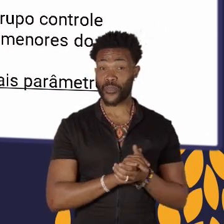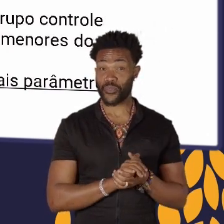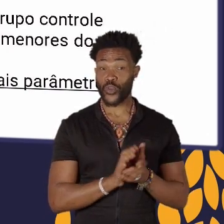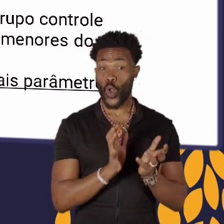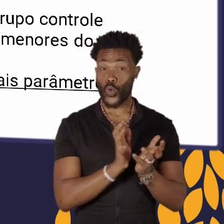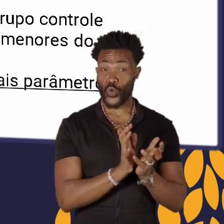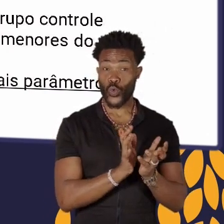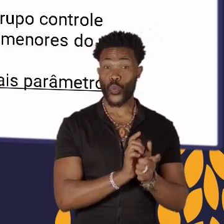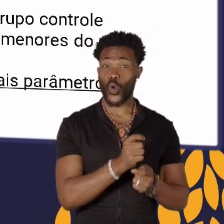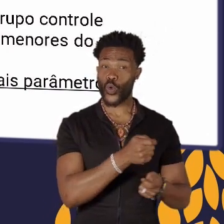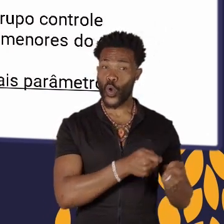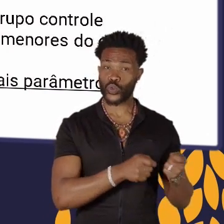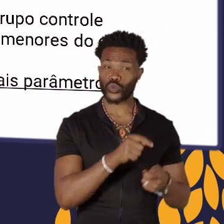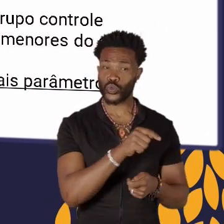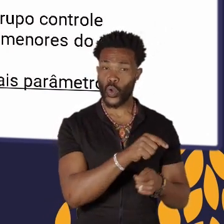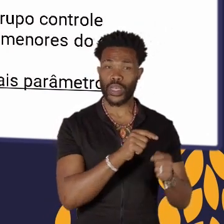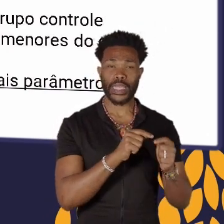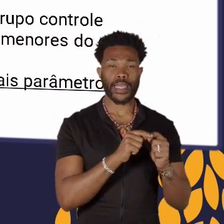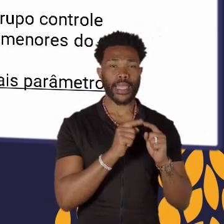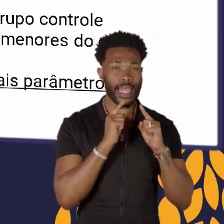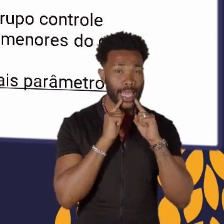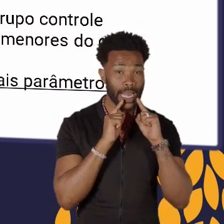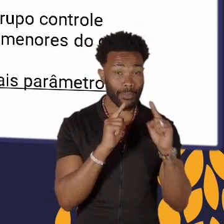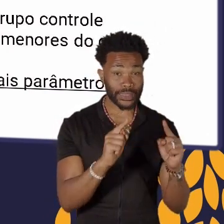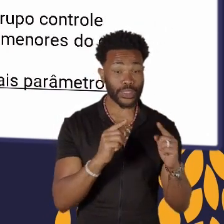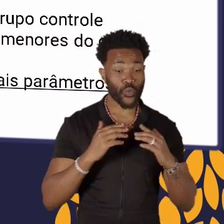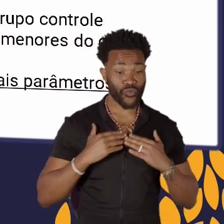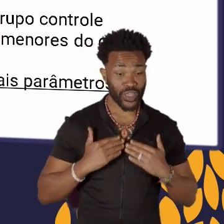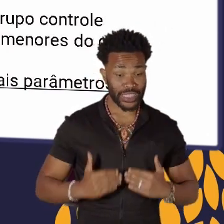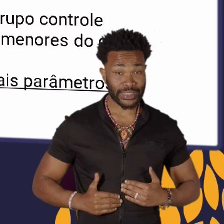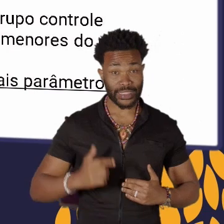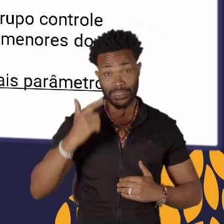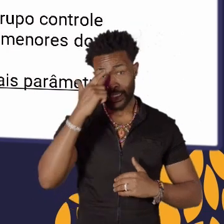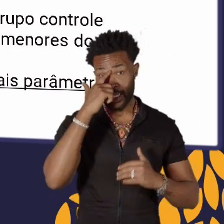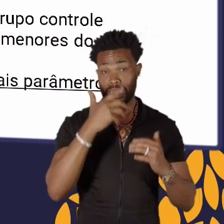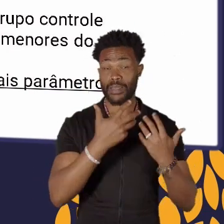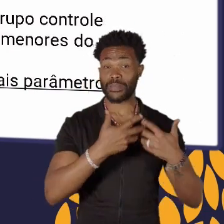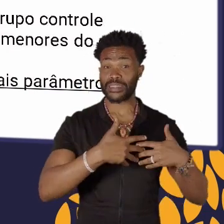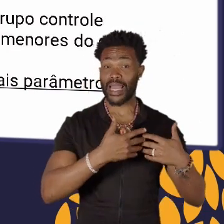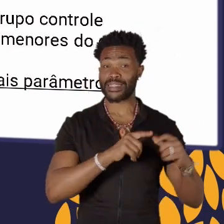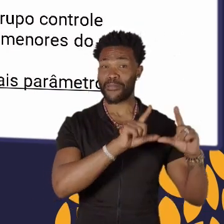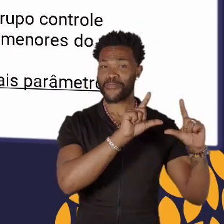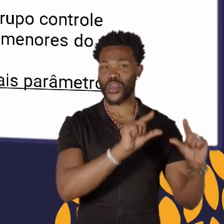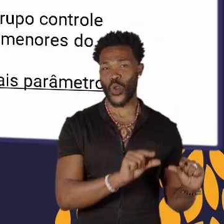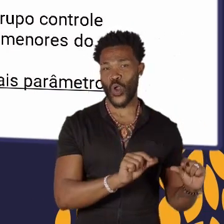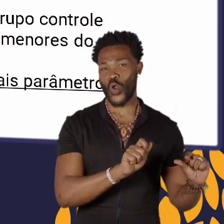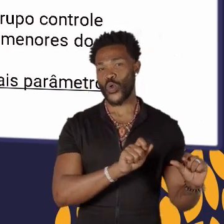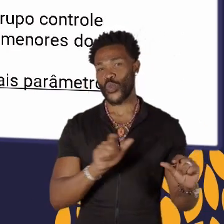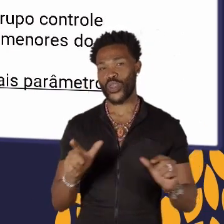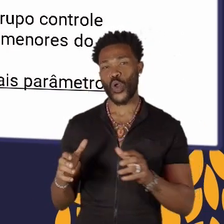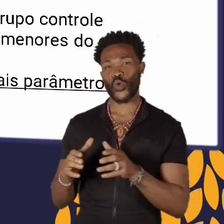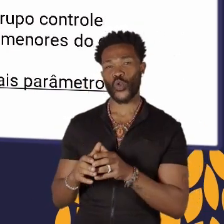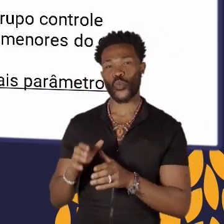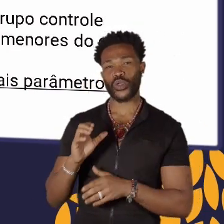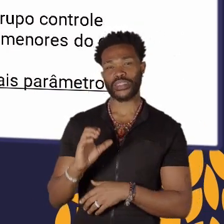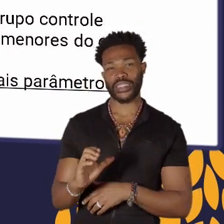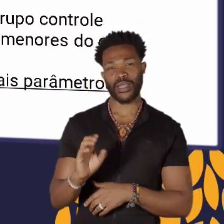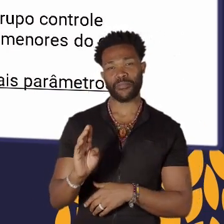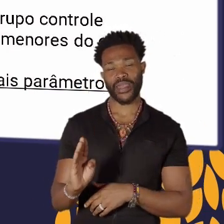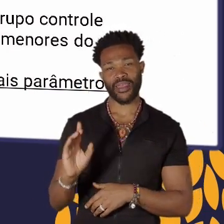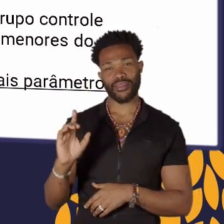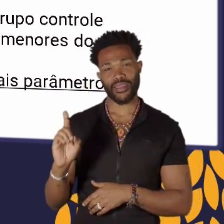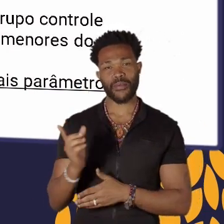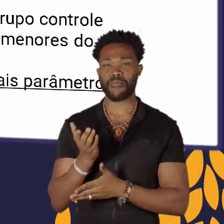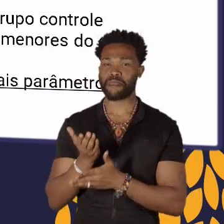controle apresentou queixas físicas e psiquiátricas significativamente menores do que o grupo CBD. Então, o grupo CBD perdeu